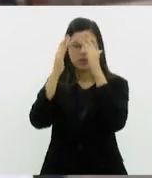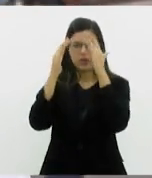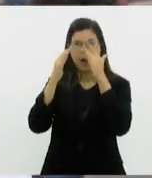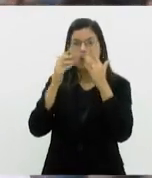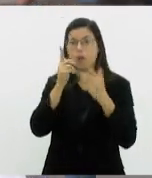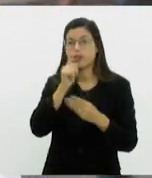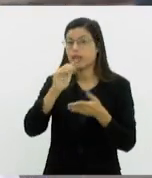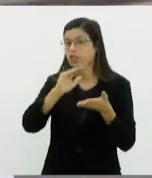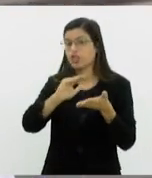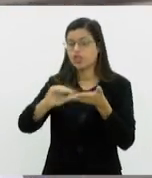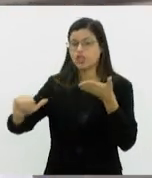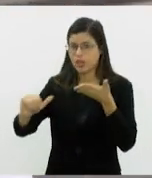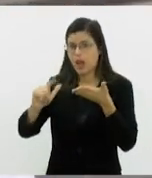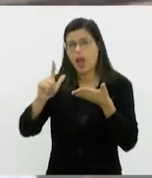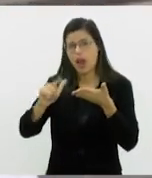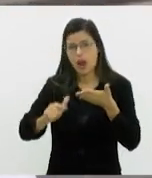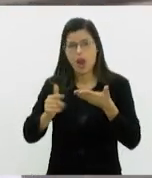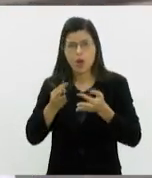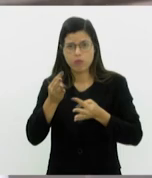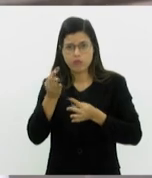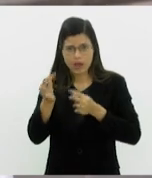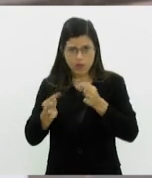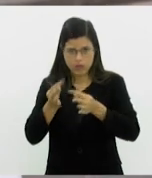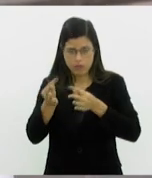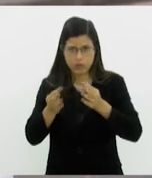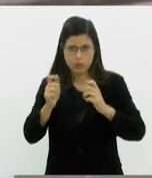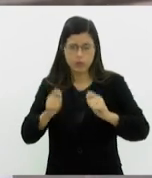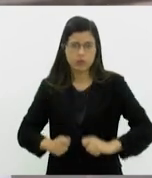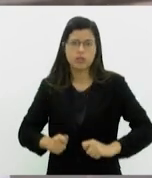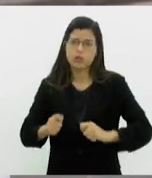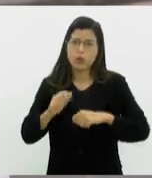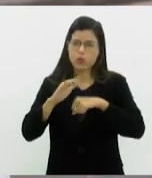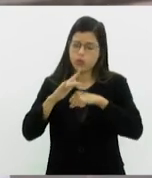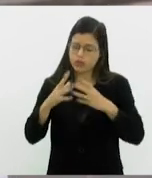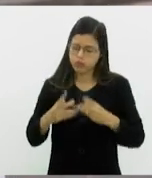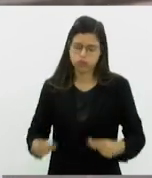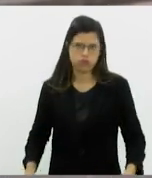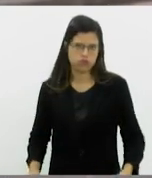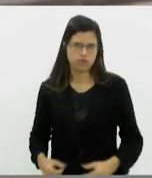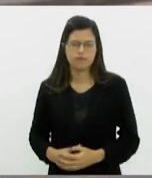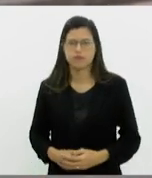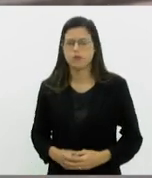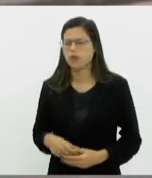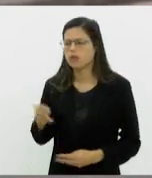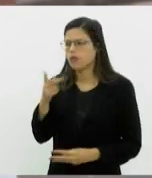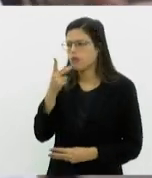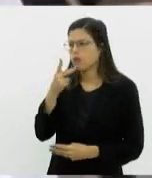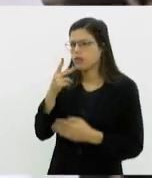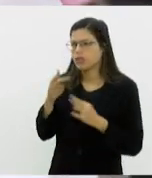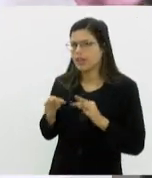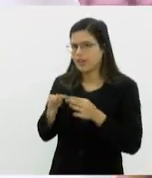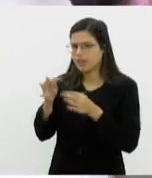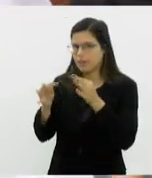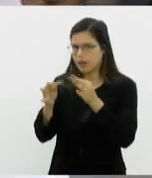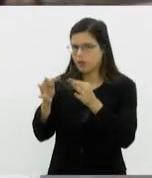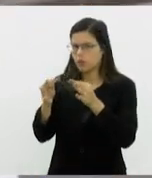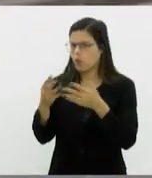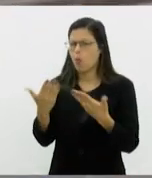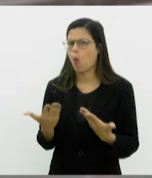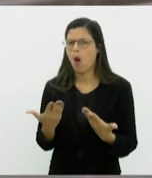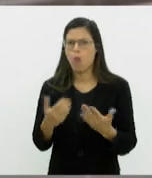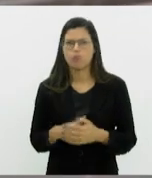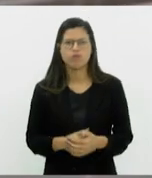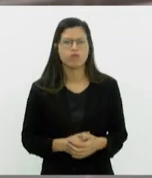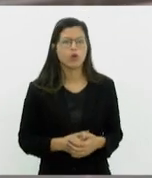que é um dos tratamentos possíveis, e causar a cura da doença, né? O senhor falou de tratamento, quais são os tratamentos possíveis? Então, nos